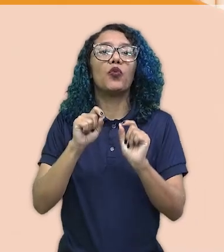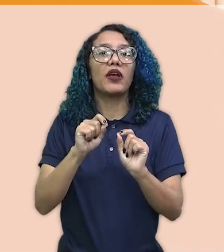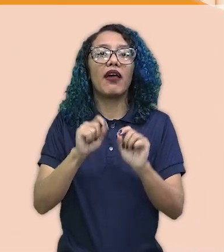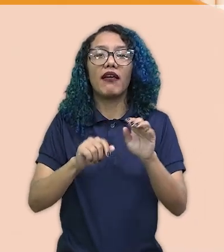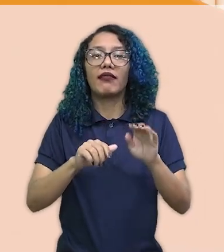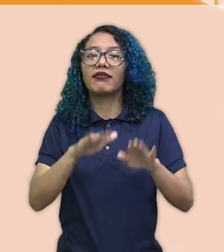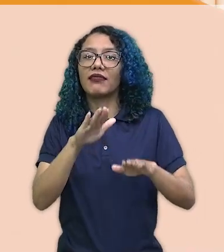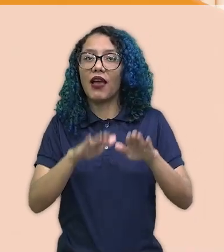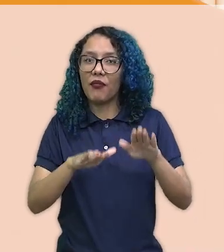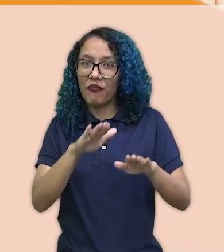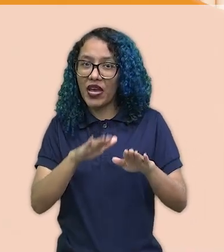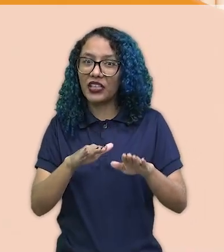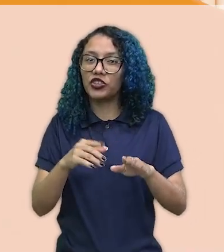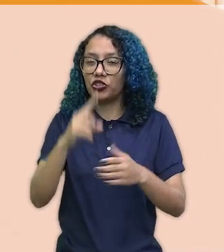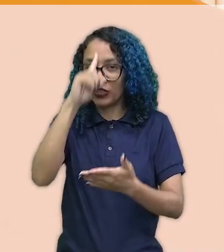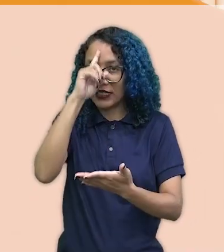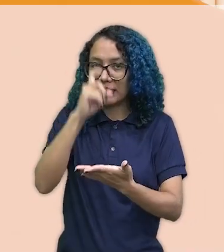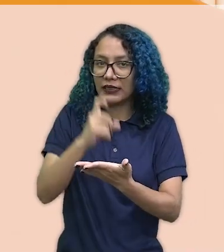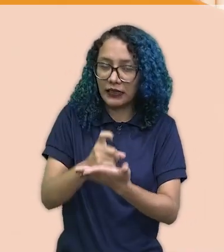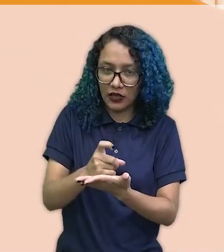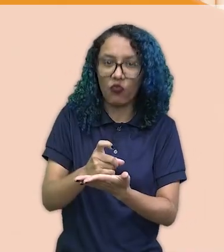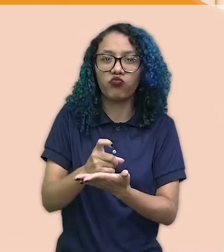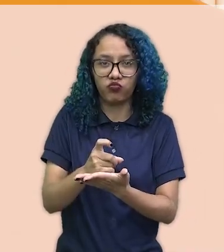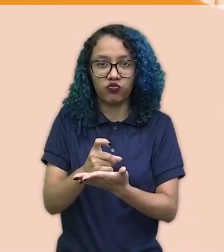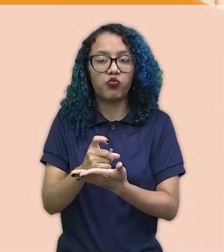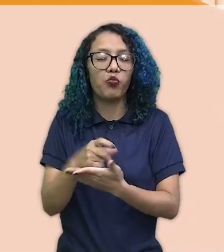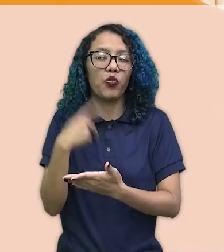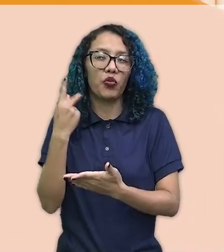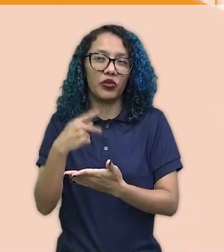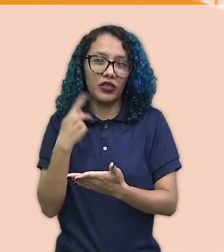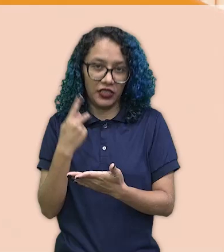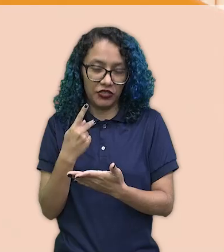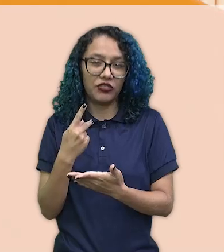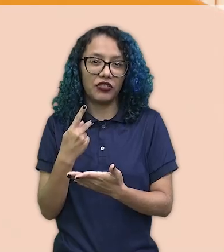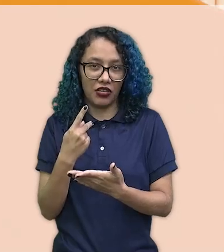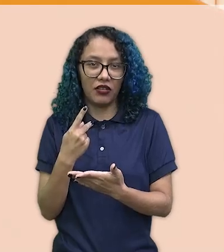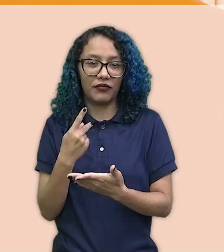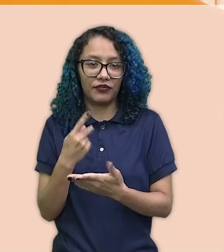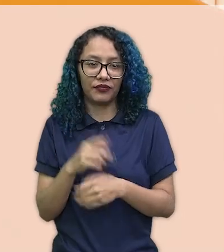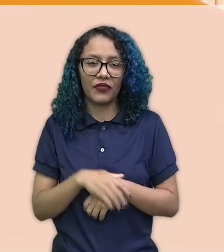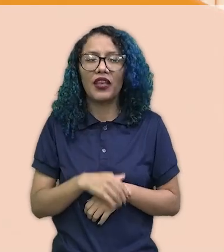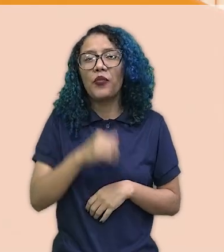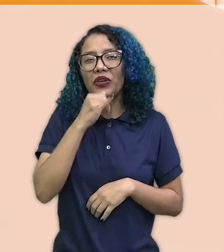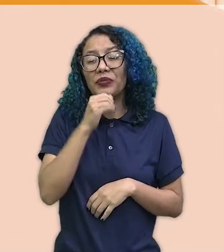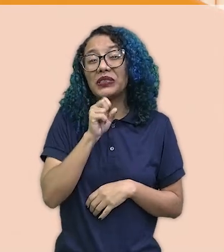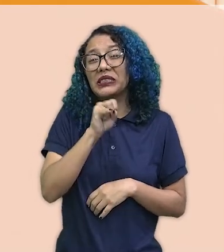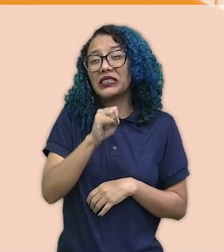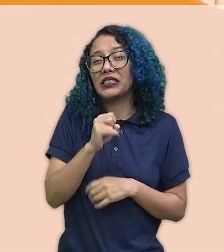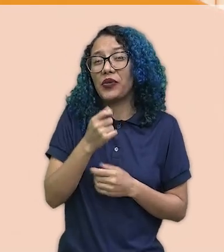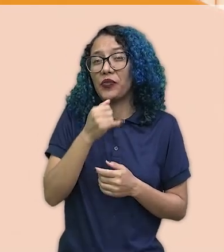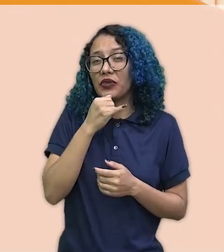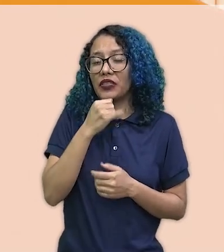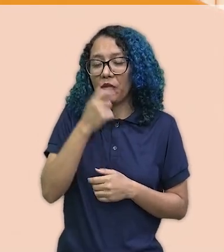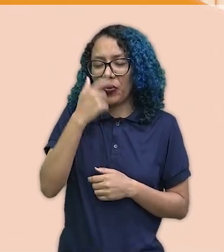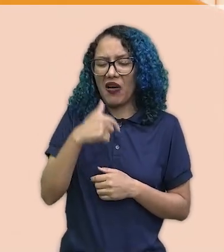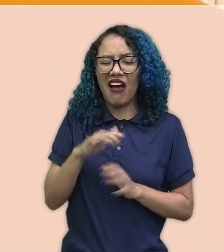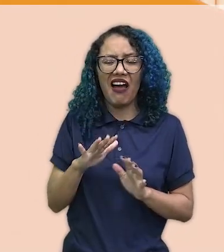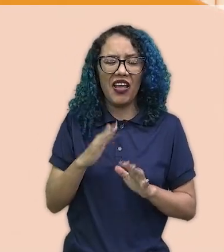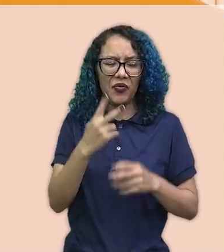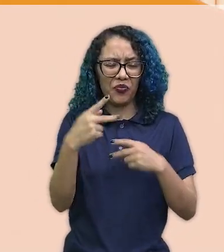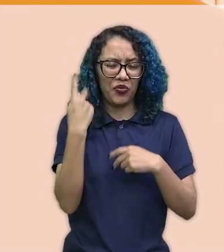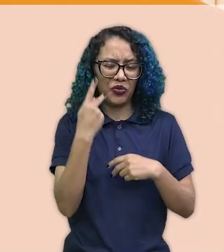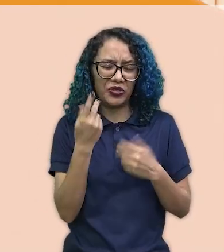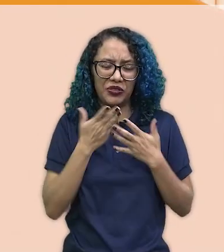quê? De decisões políticas. E quando eu digo que eu não gosto de política, eu estou